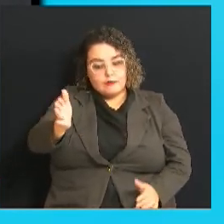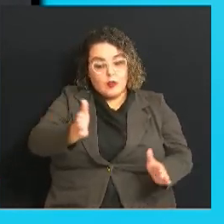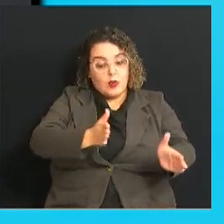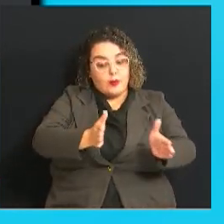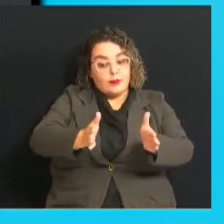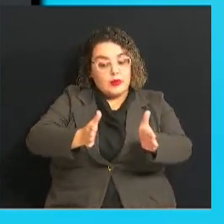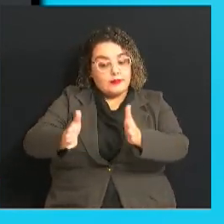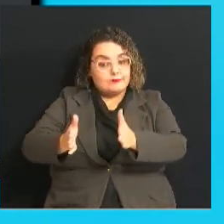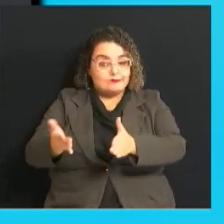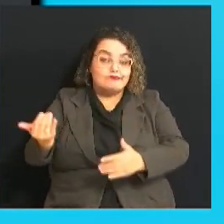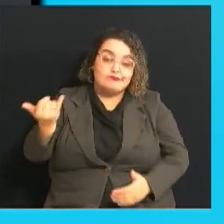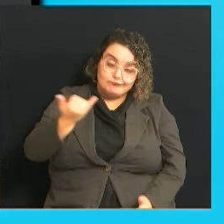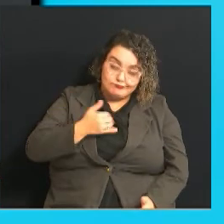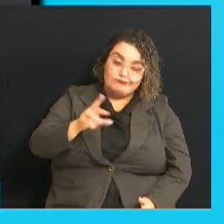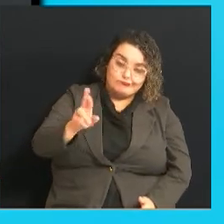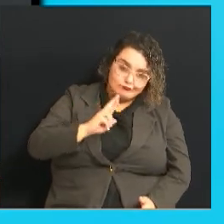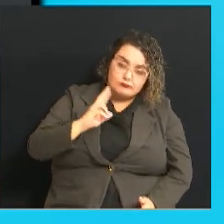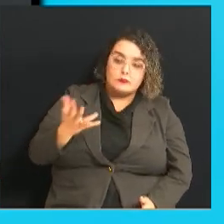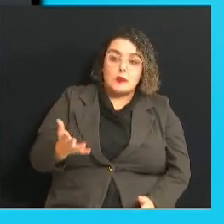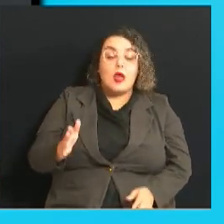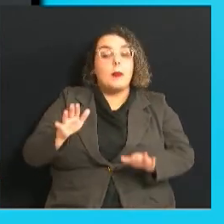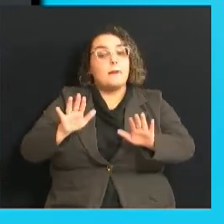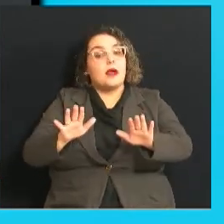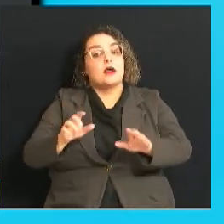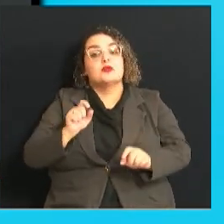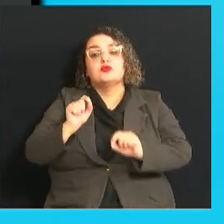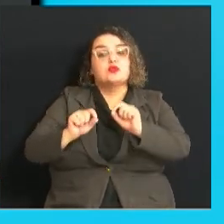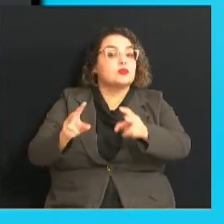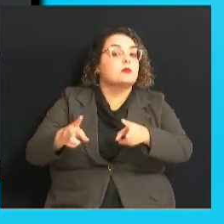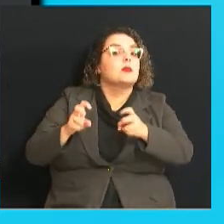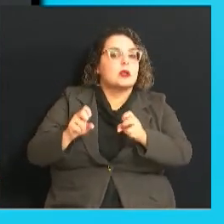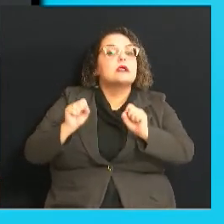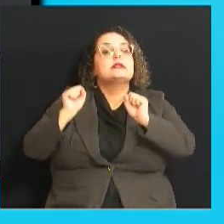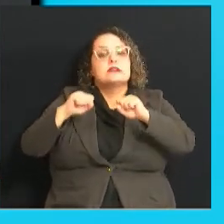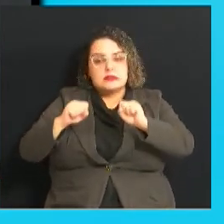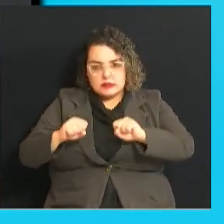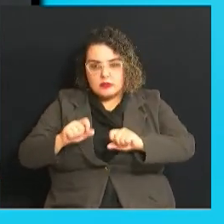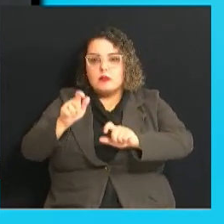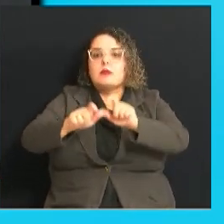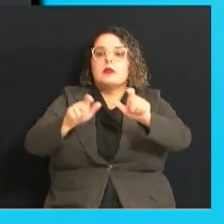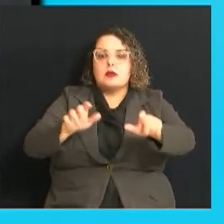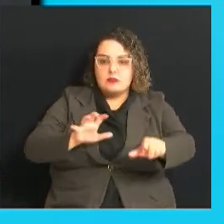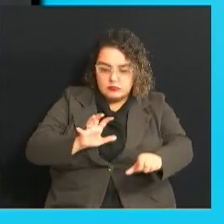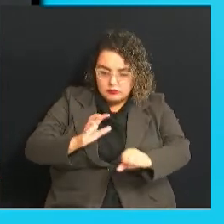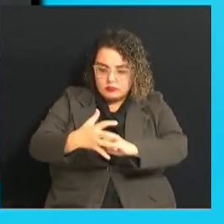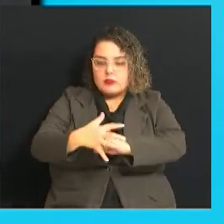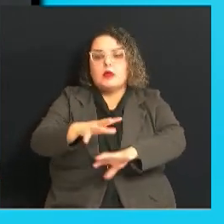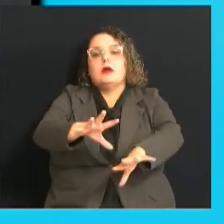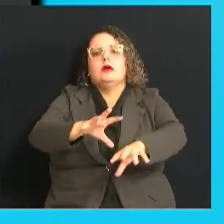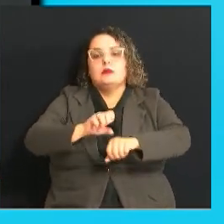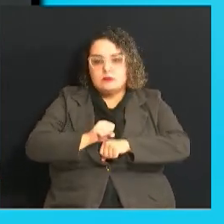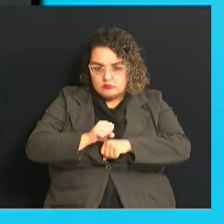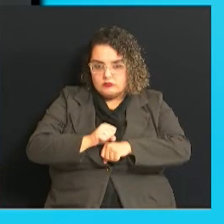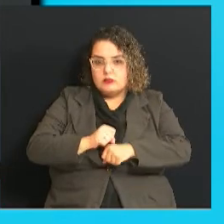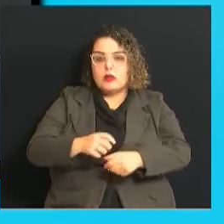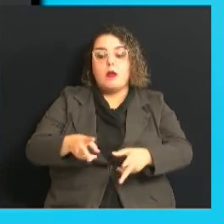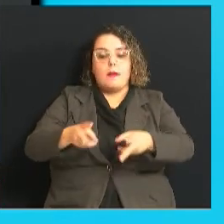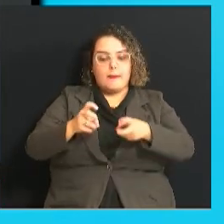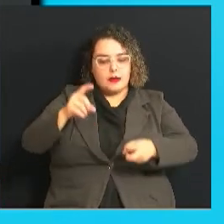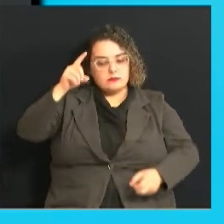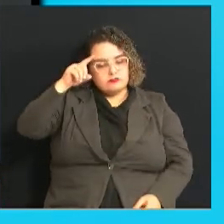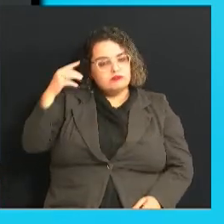dizer. Mas o que a gente percebe é que sim, pessoas que tiveram Covid estão notando no dia a dia